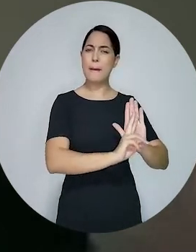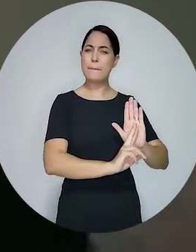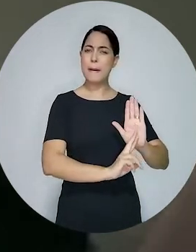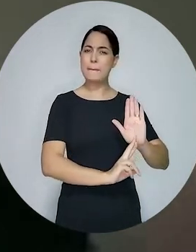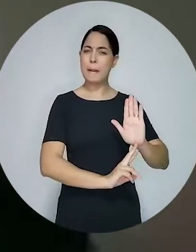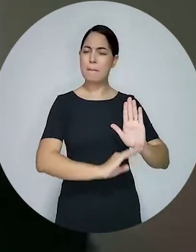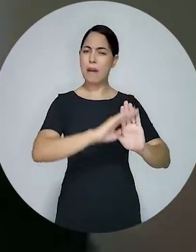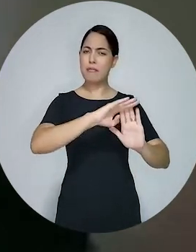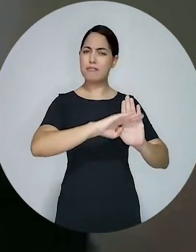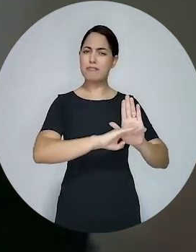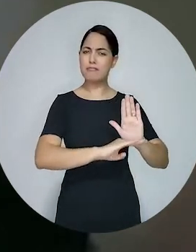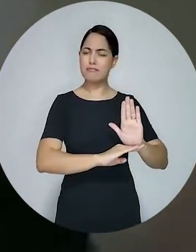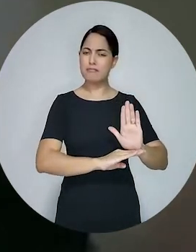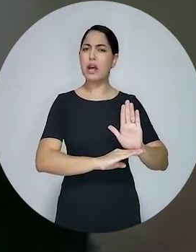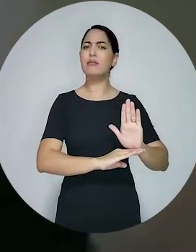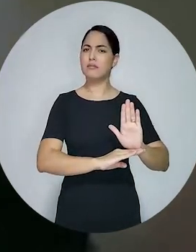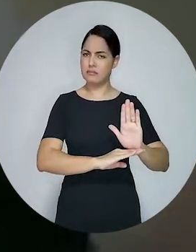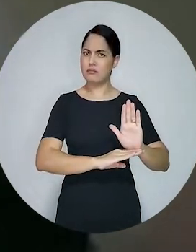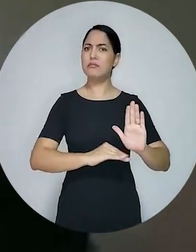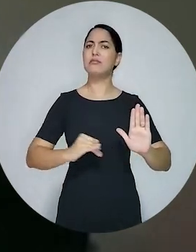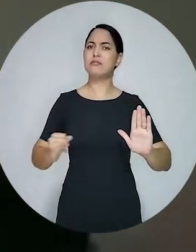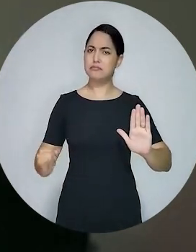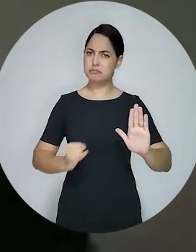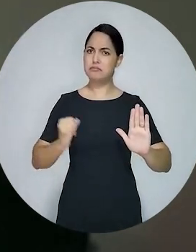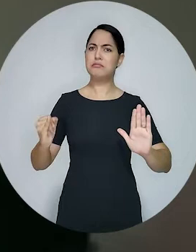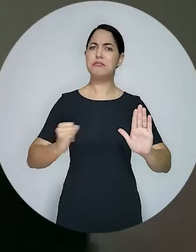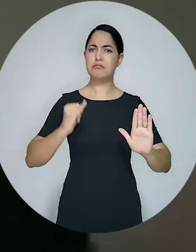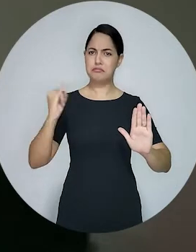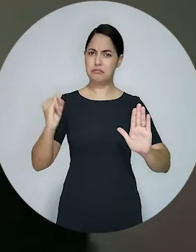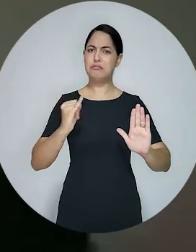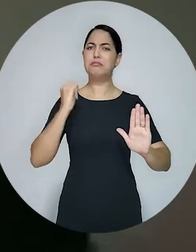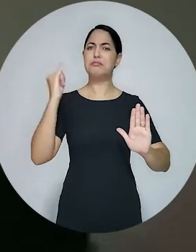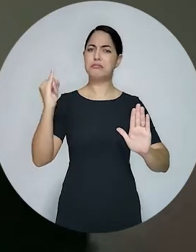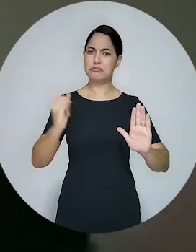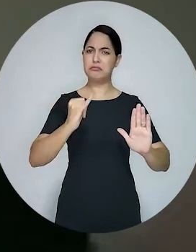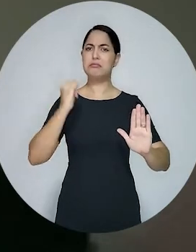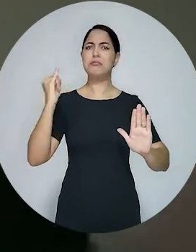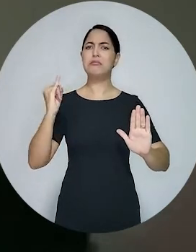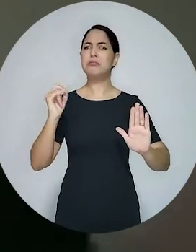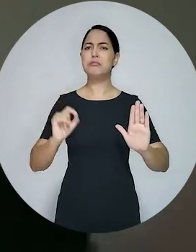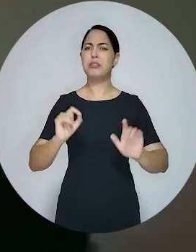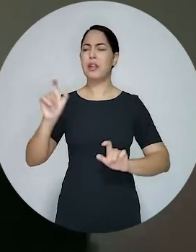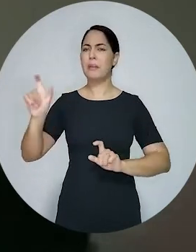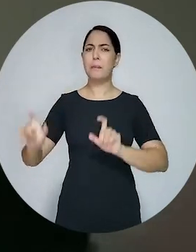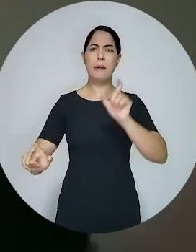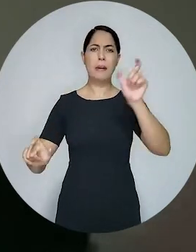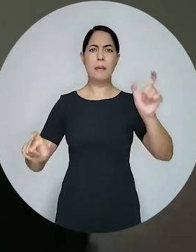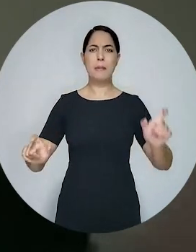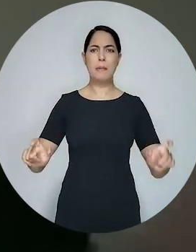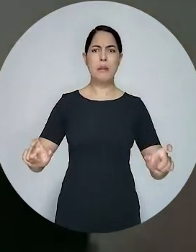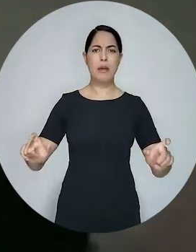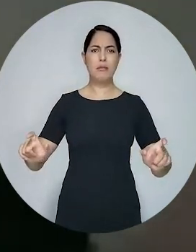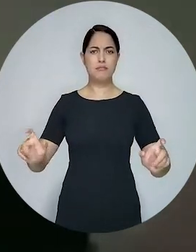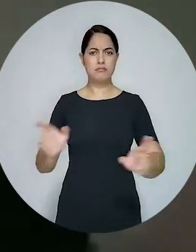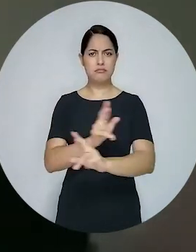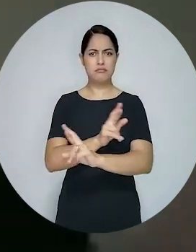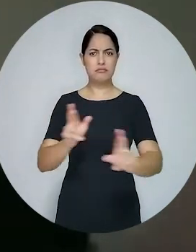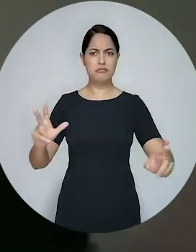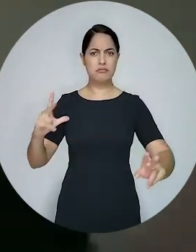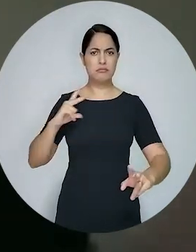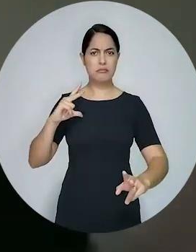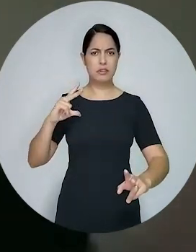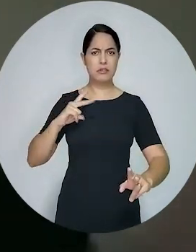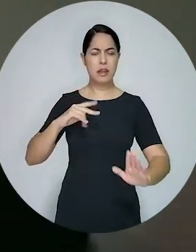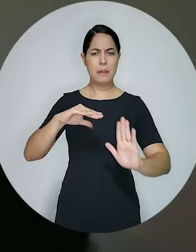normas, regras e princípios disciplinadoras das relações